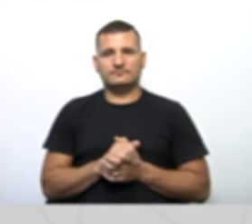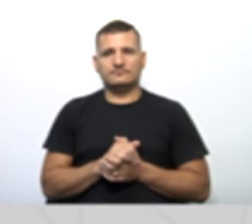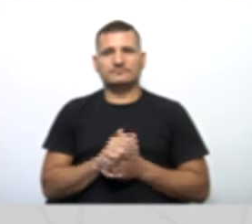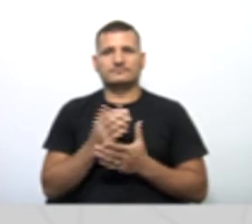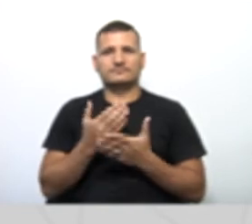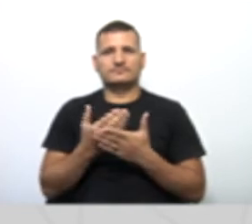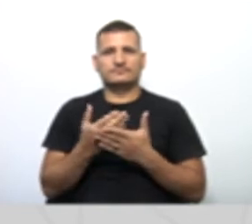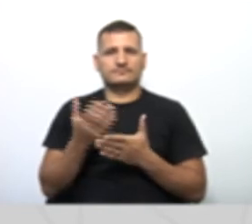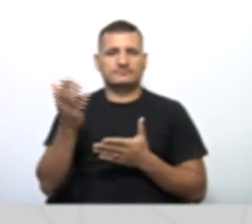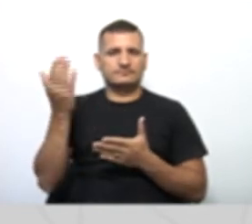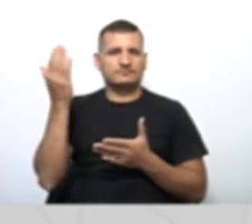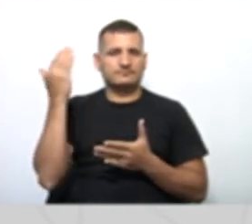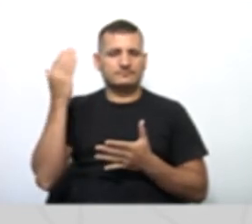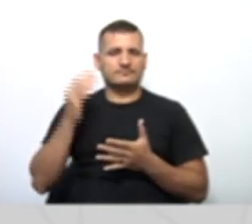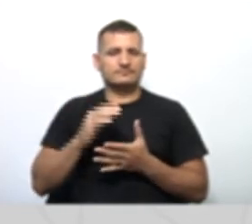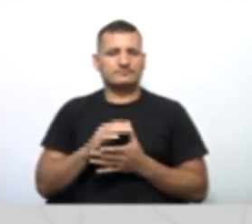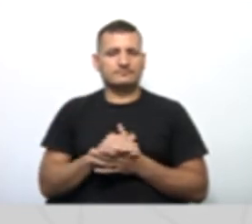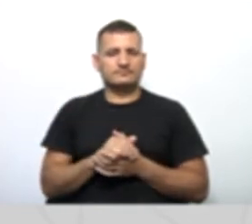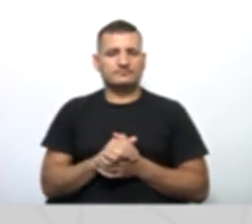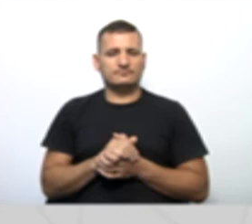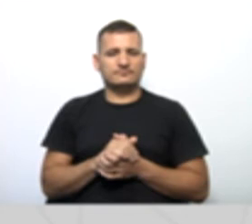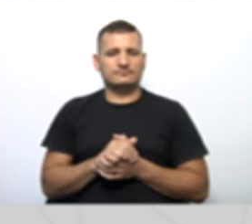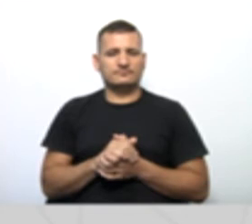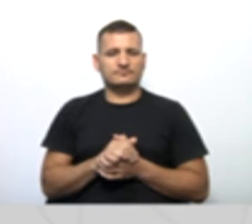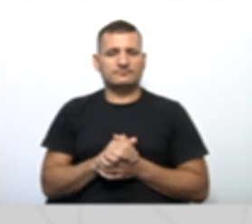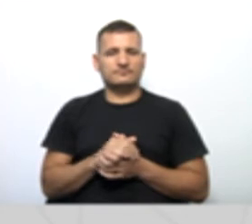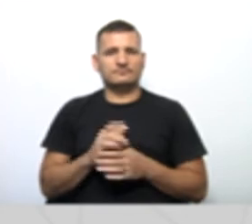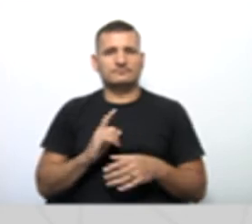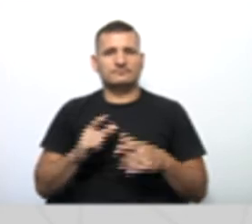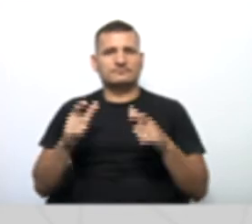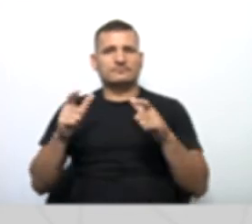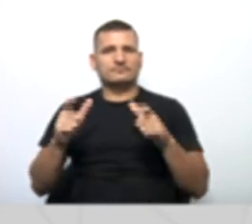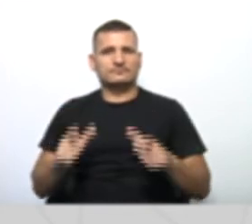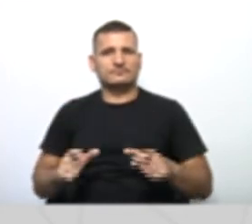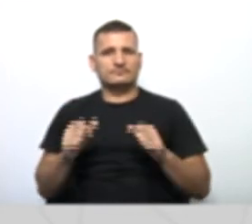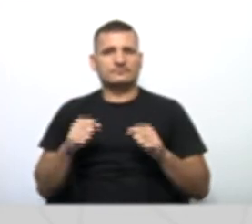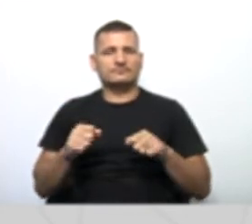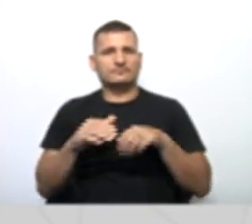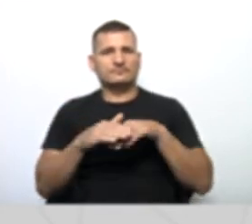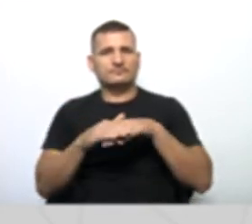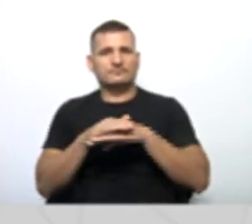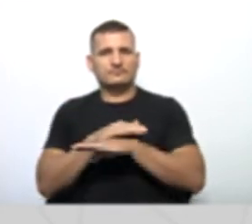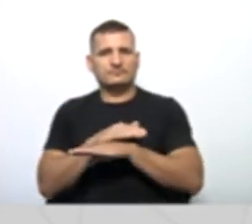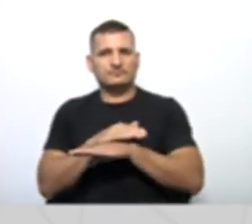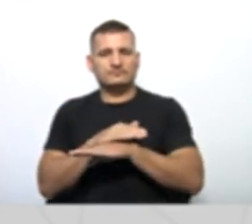desse assunto. Exato. Então, assim, nós temos locais que a gente pode guardar